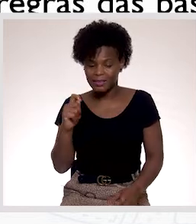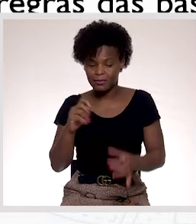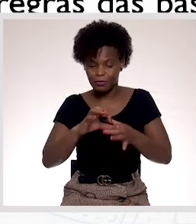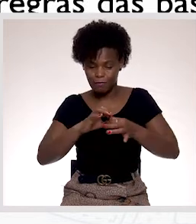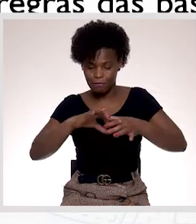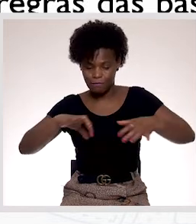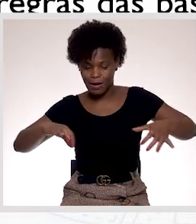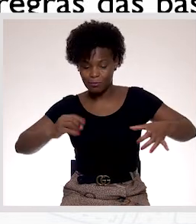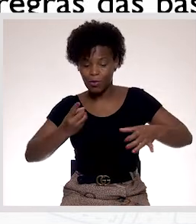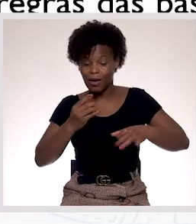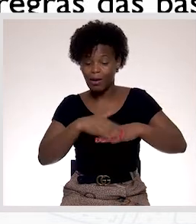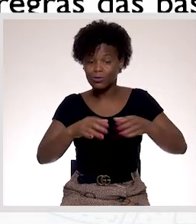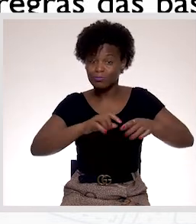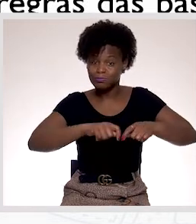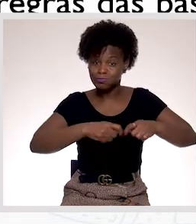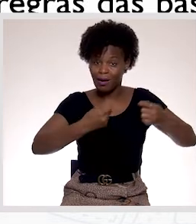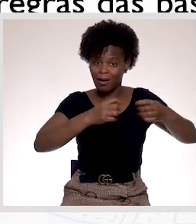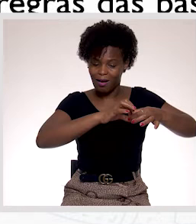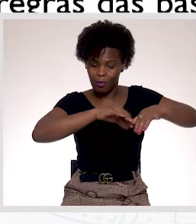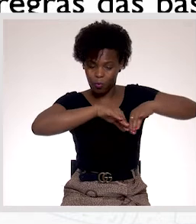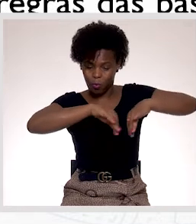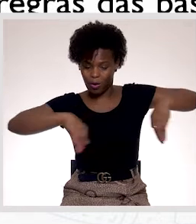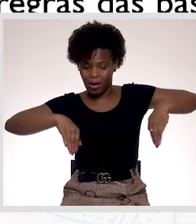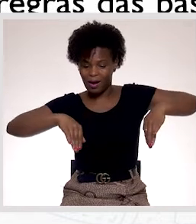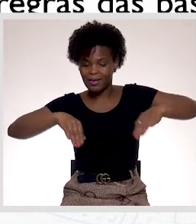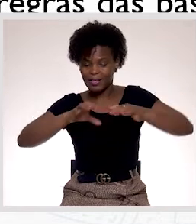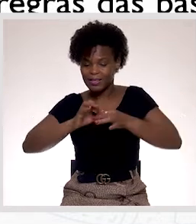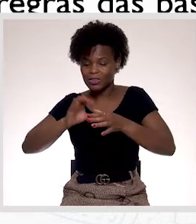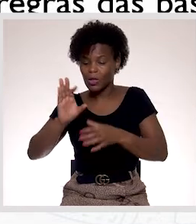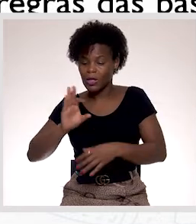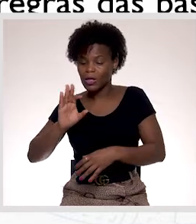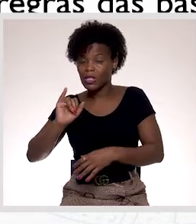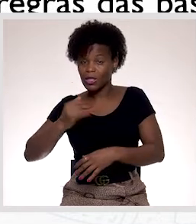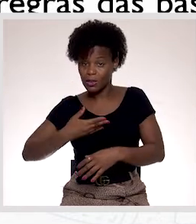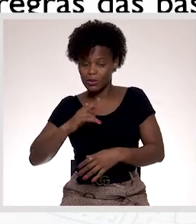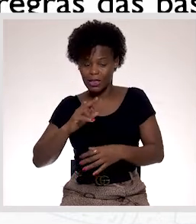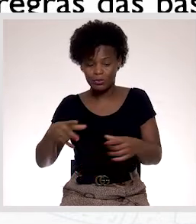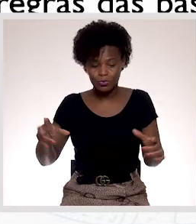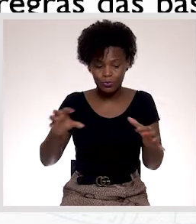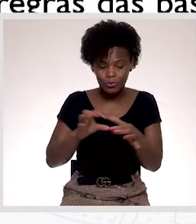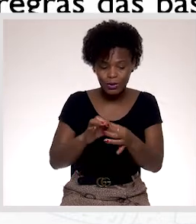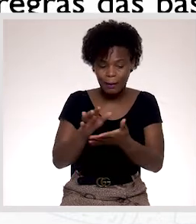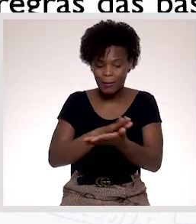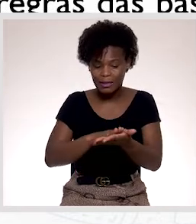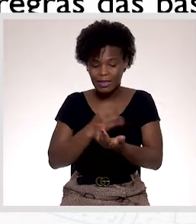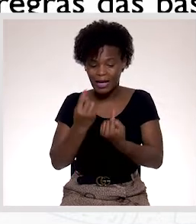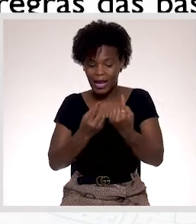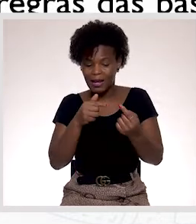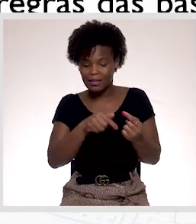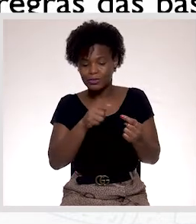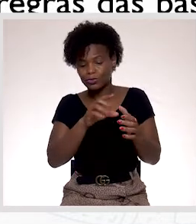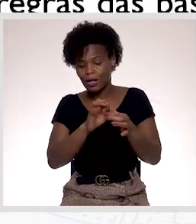hidrogênio que unem as bases e cada uma dessas cadeias serve de molde à formação de uma cadeia